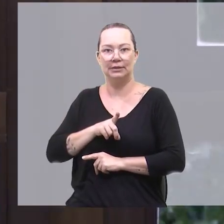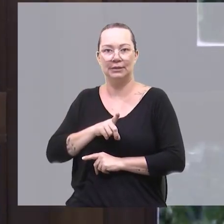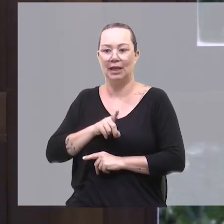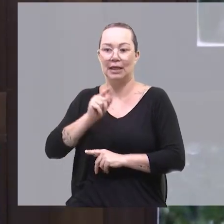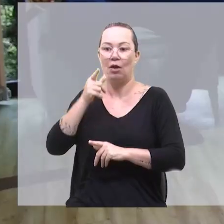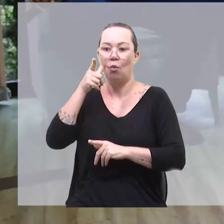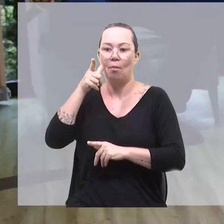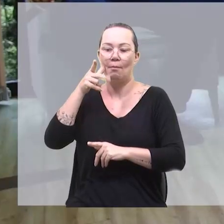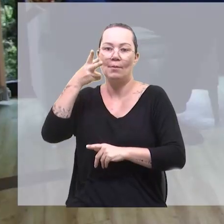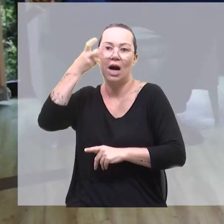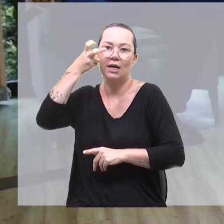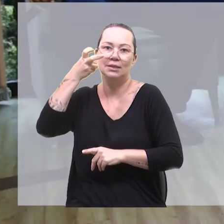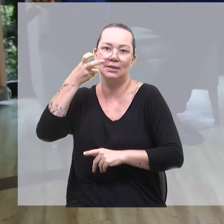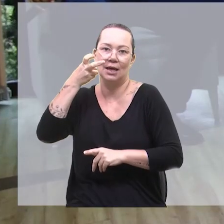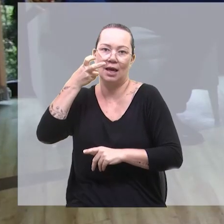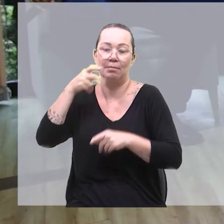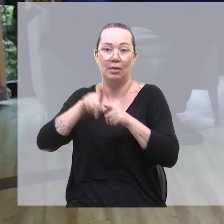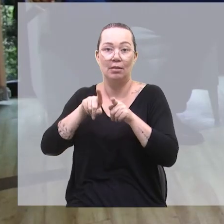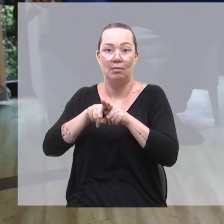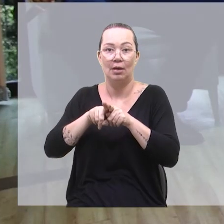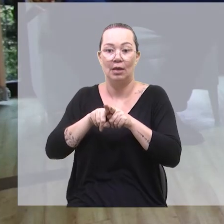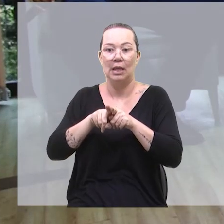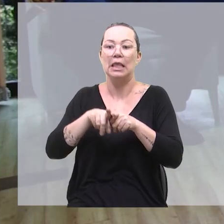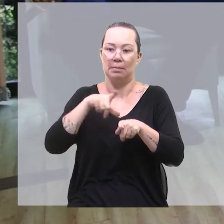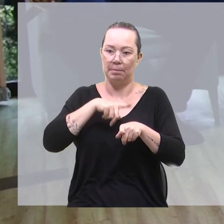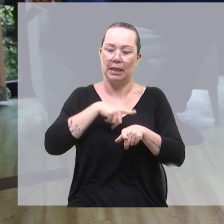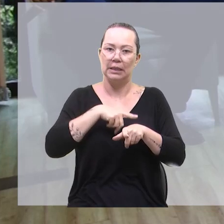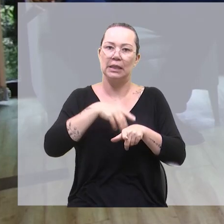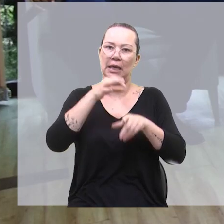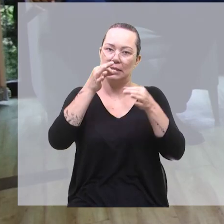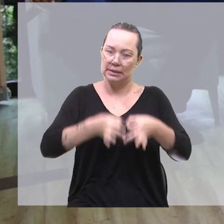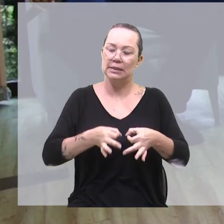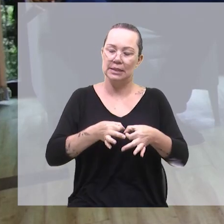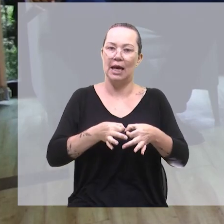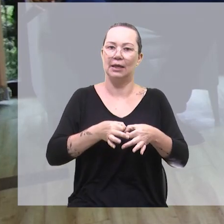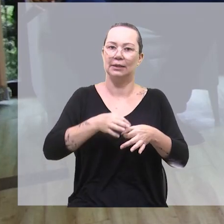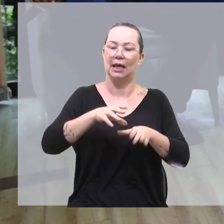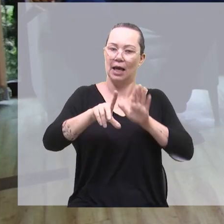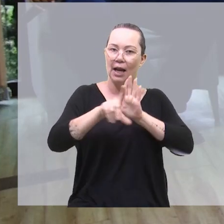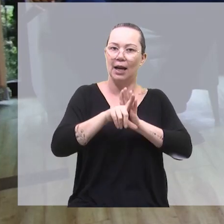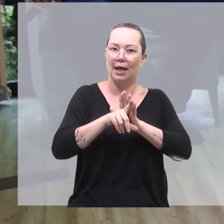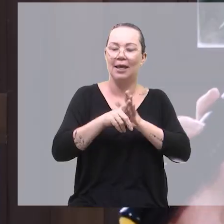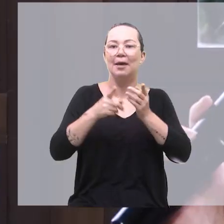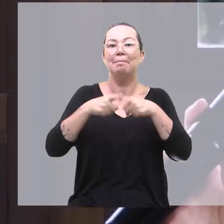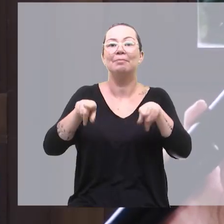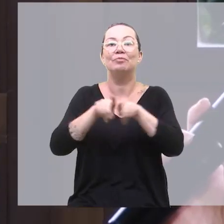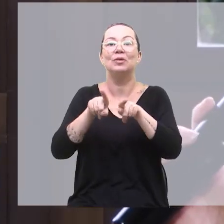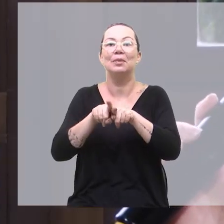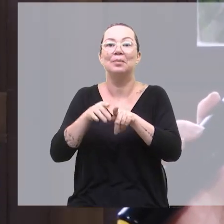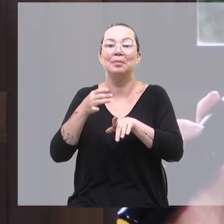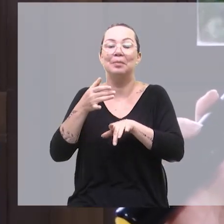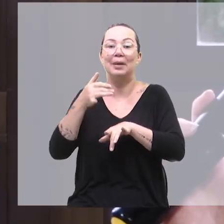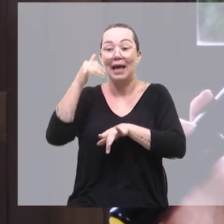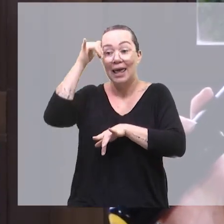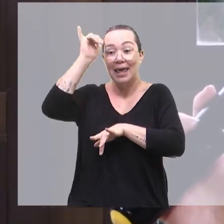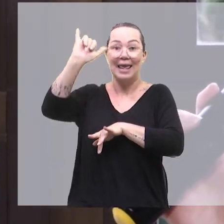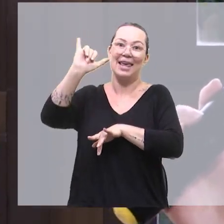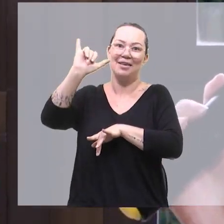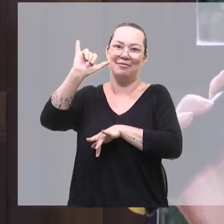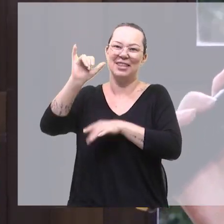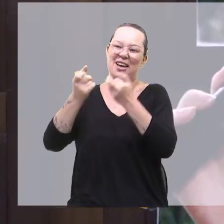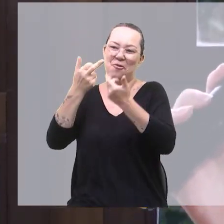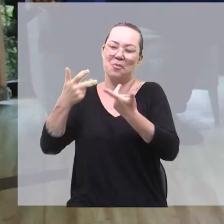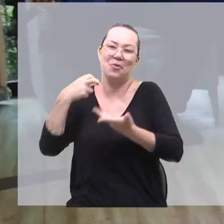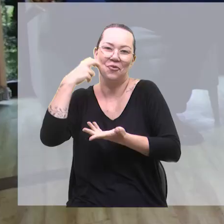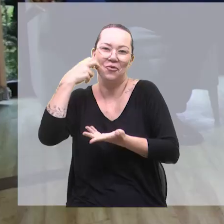é visível, para justamente evitar também, além de garantir o atendimento, evitar esse tipo de situação constrangedora. Vocês têm uma listagem aí, se quiseres